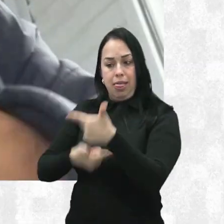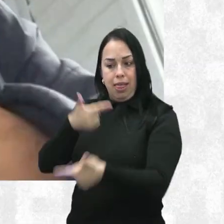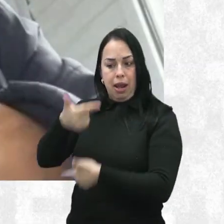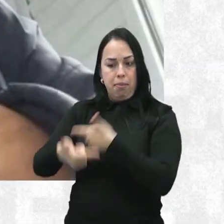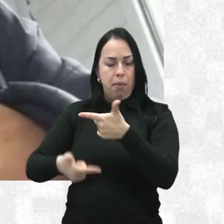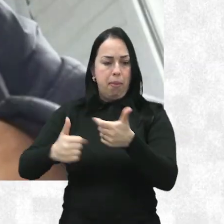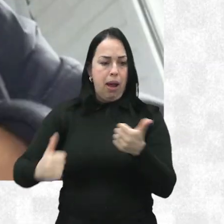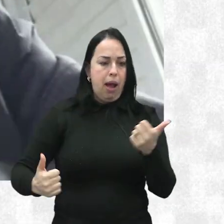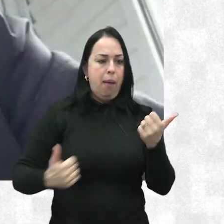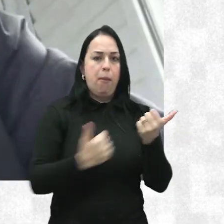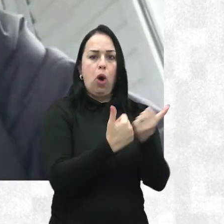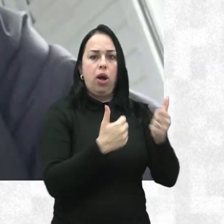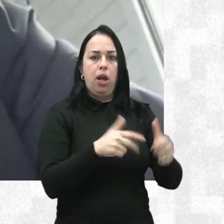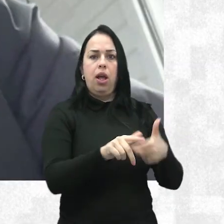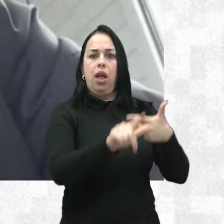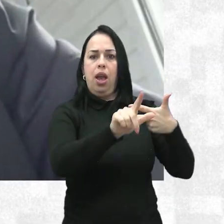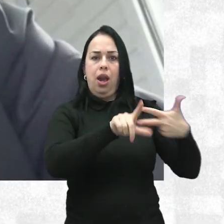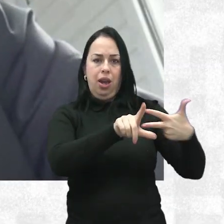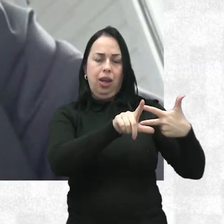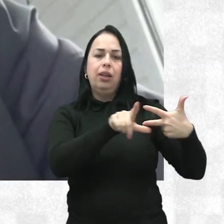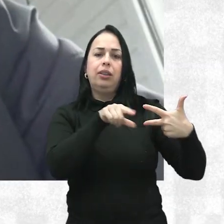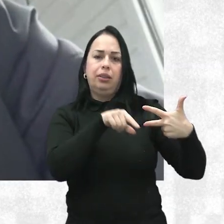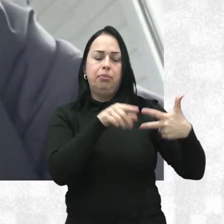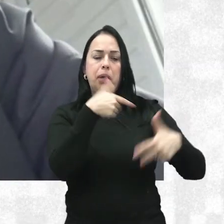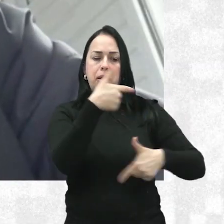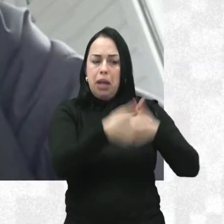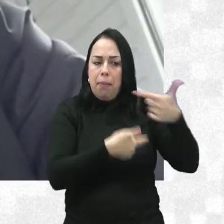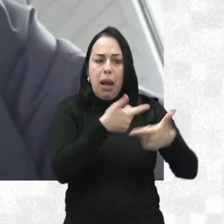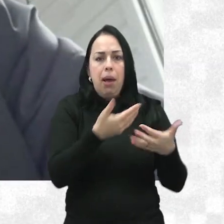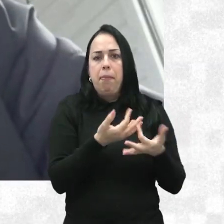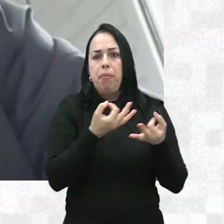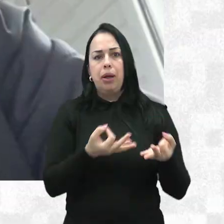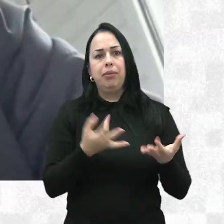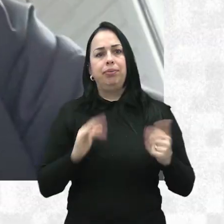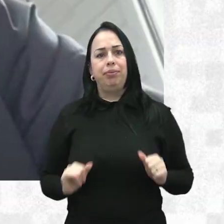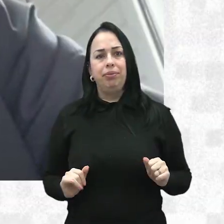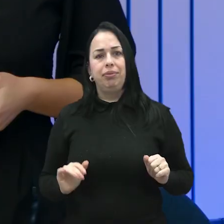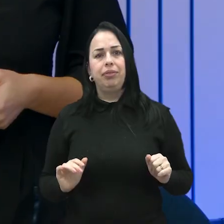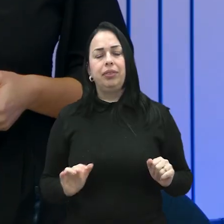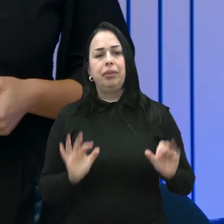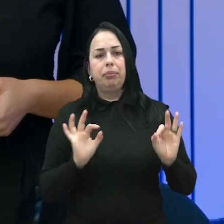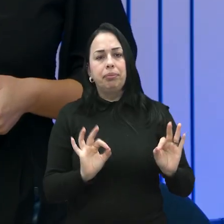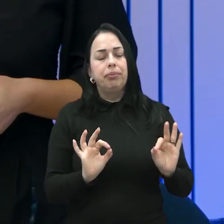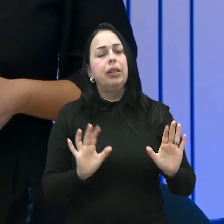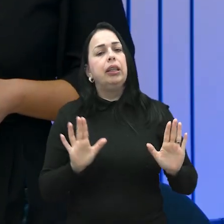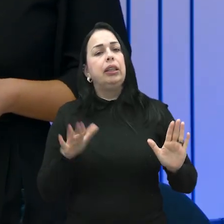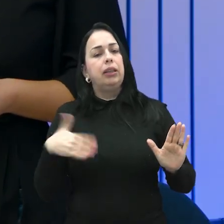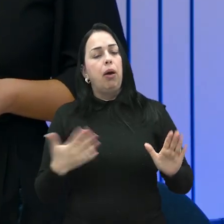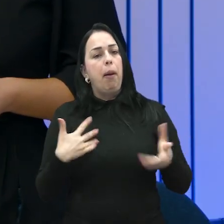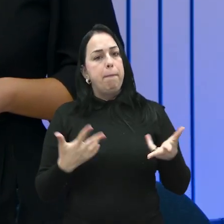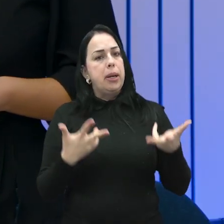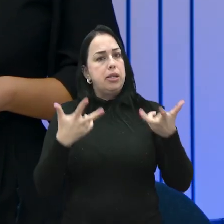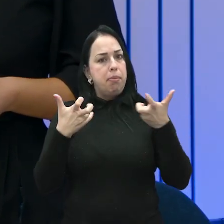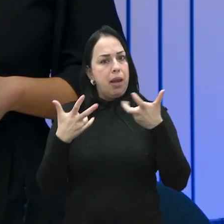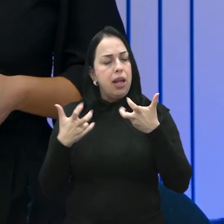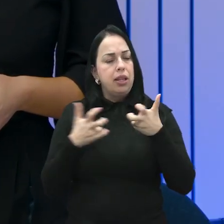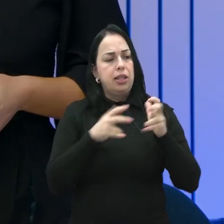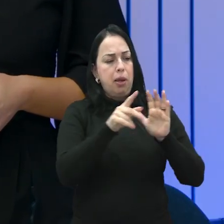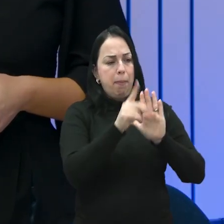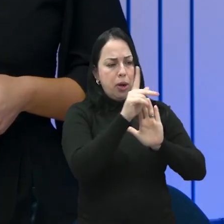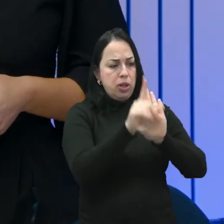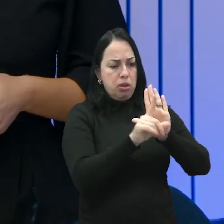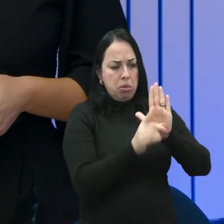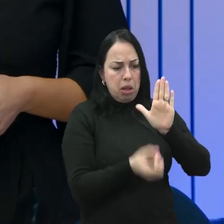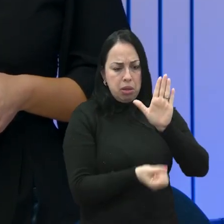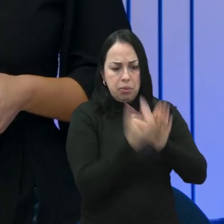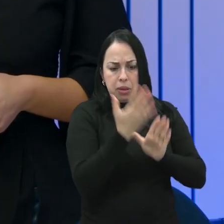trabalhar para que o Poder Legislativo, então, possa fazer da melhor forma possível o seu trabalho. Dani, é interessante a gente perceber como a